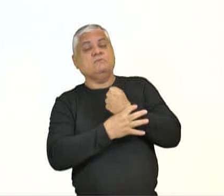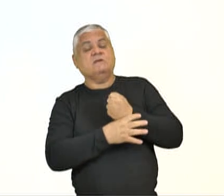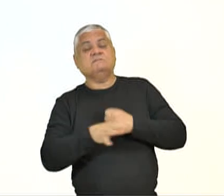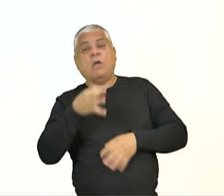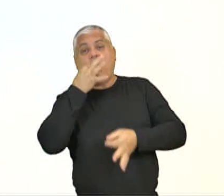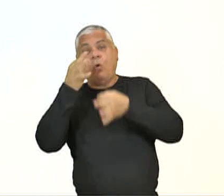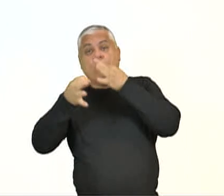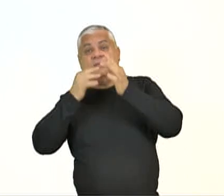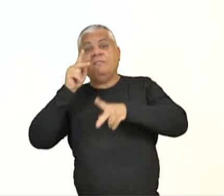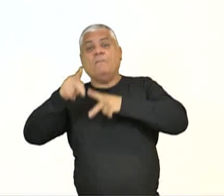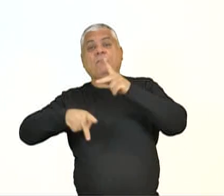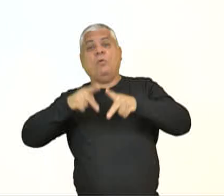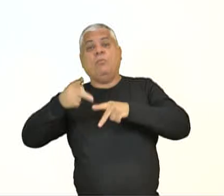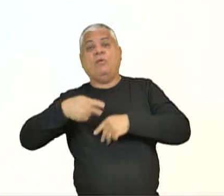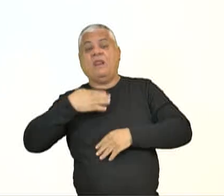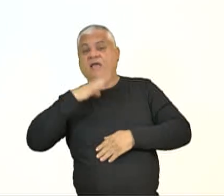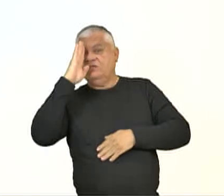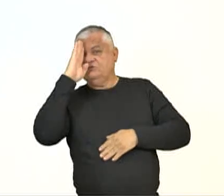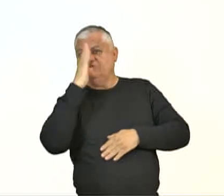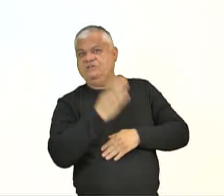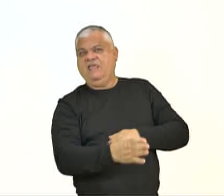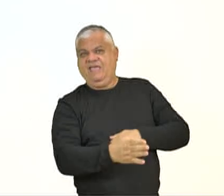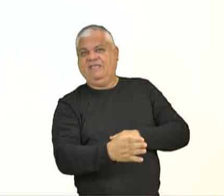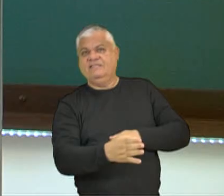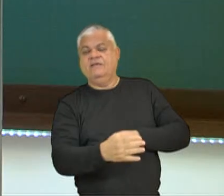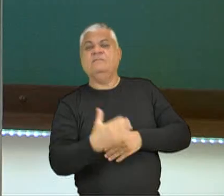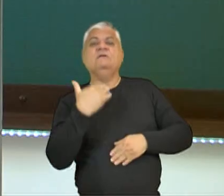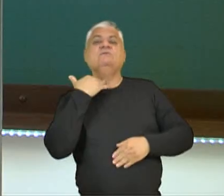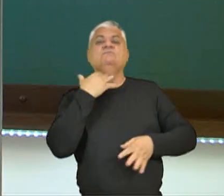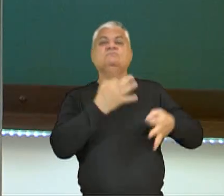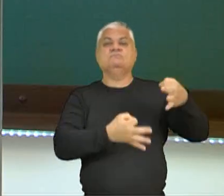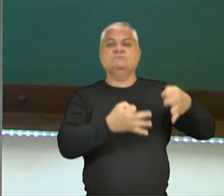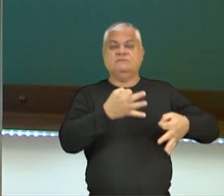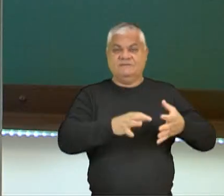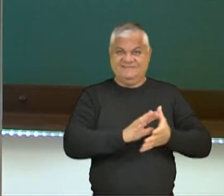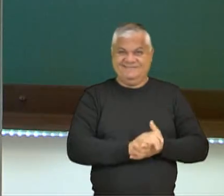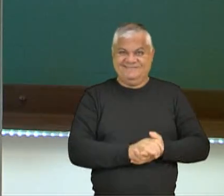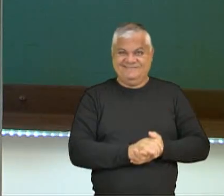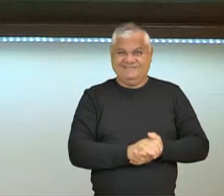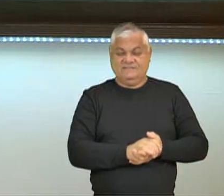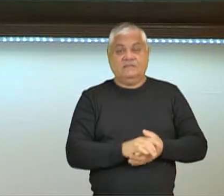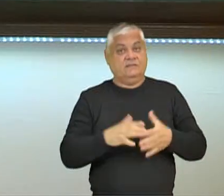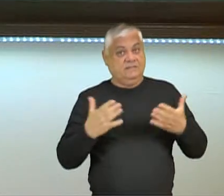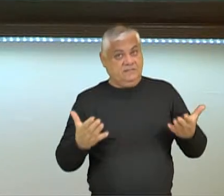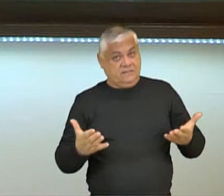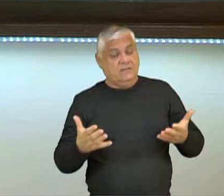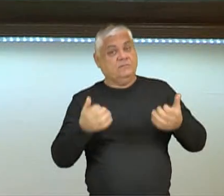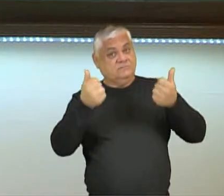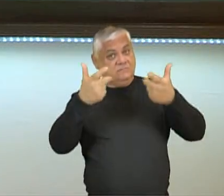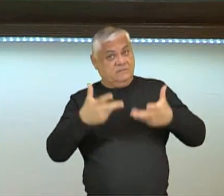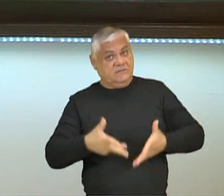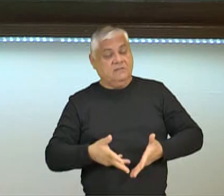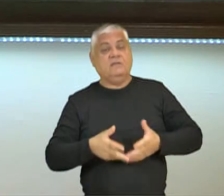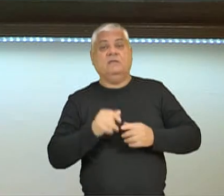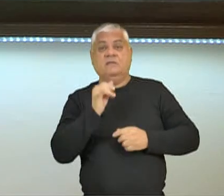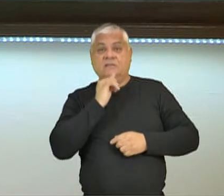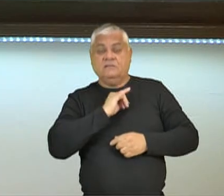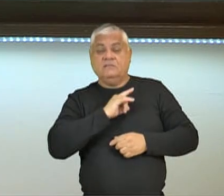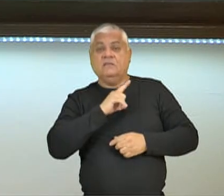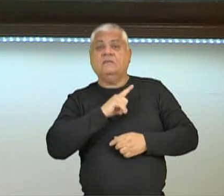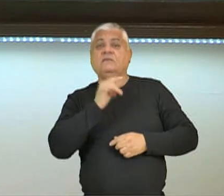popular direta nos julgamentos proferidos pelo Poder Judiciário. Né? Então, como eu disse para vocês, né, a gente tem aqui